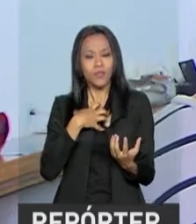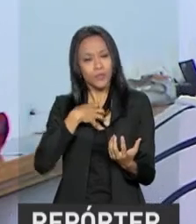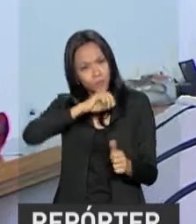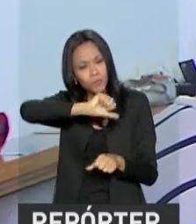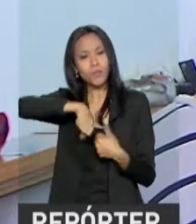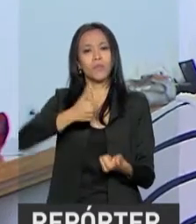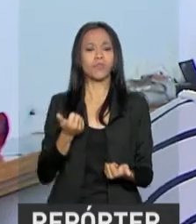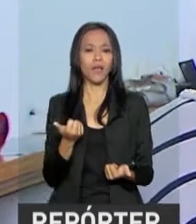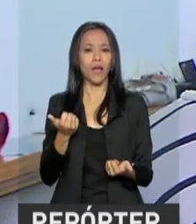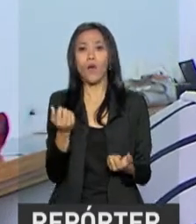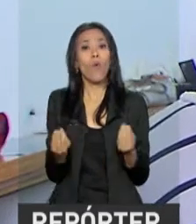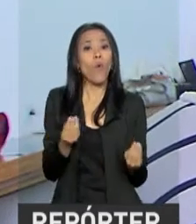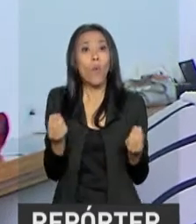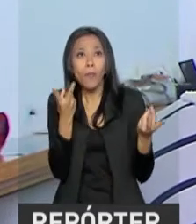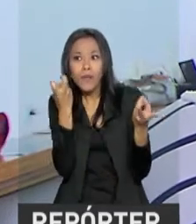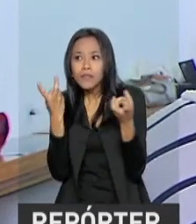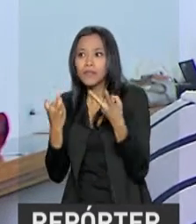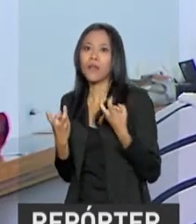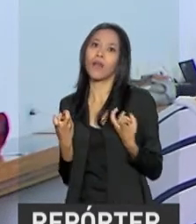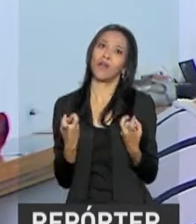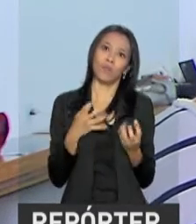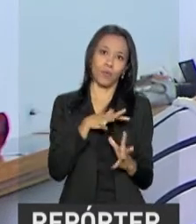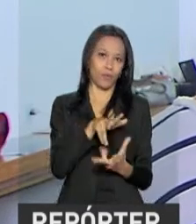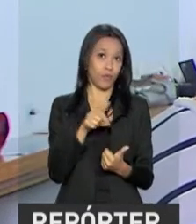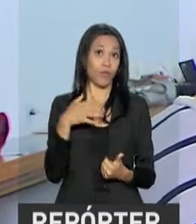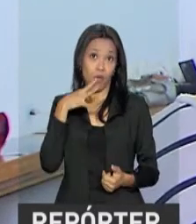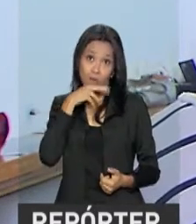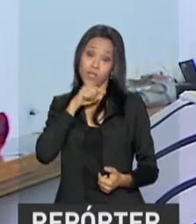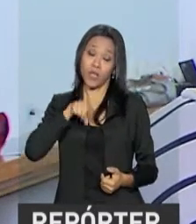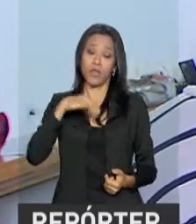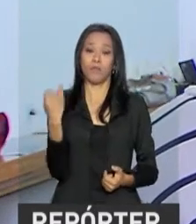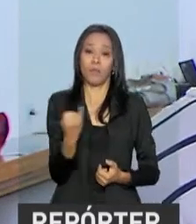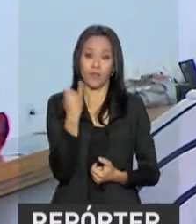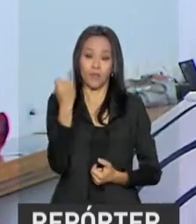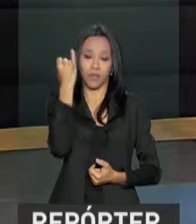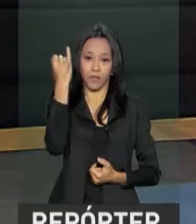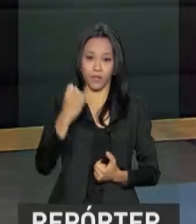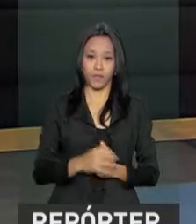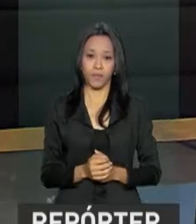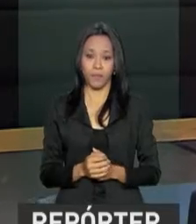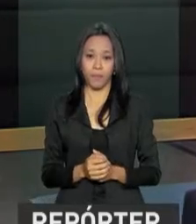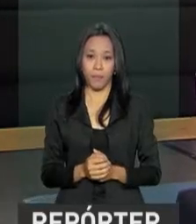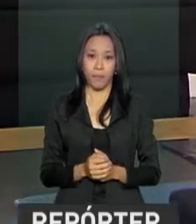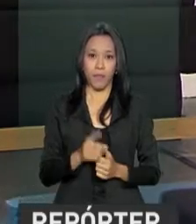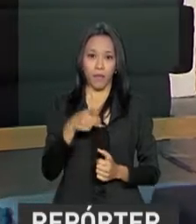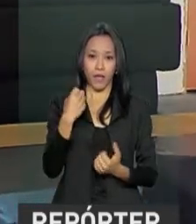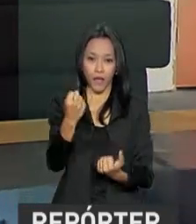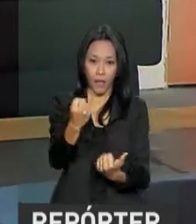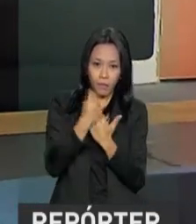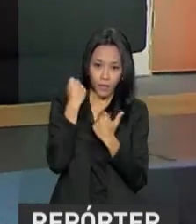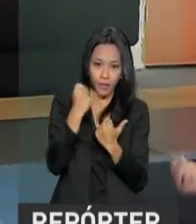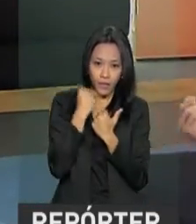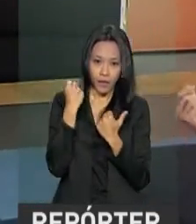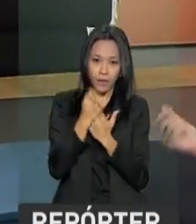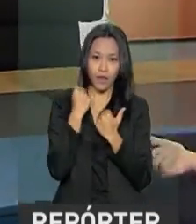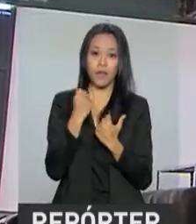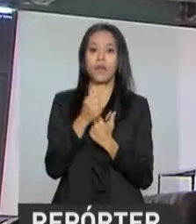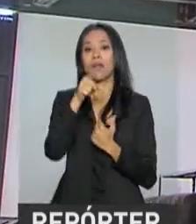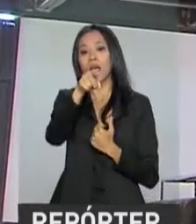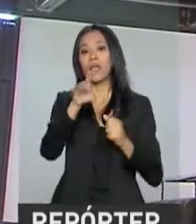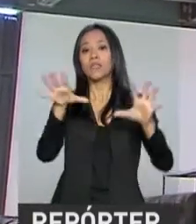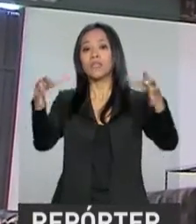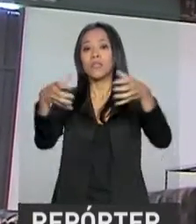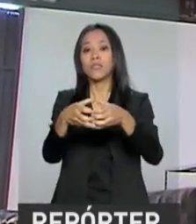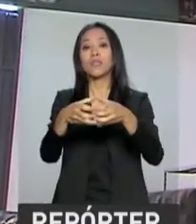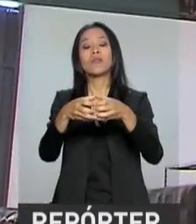mudar um pouco a maneira como elas veem o mundo, né? Acho que isso é importante para o ser humano mesmo, em geral. Para apoiar artistas circenses, a Fundação